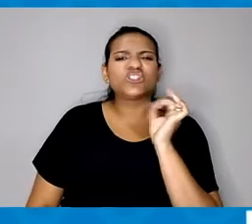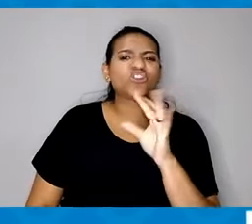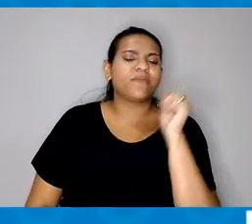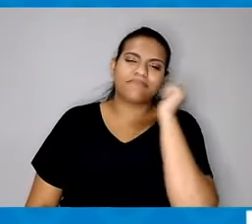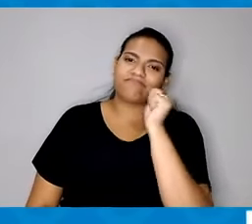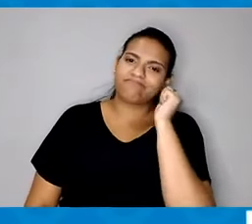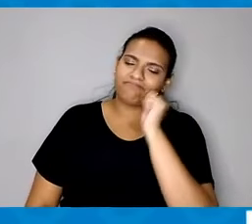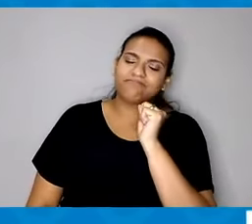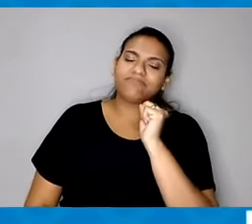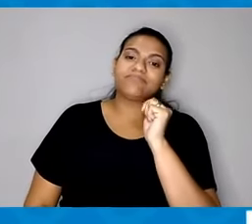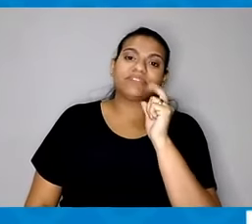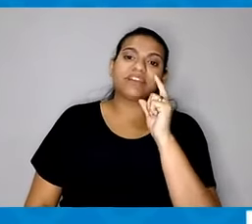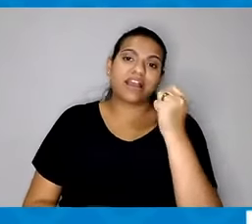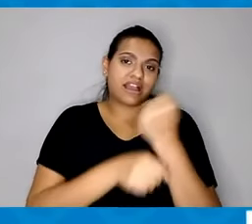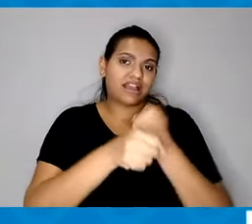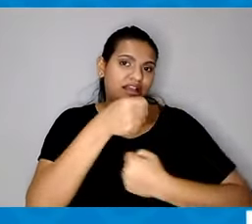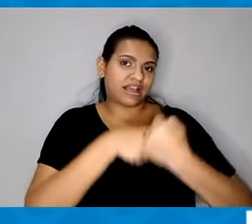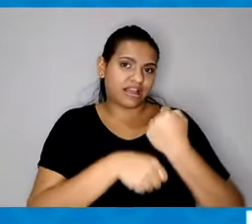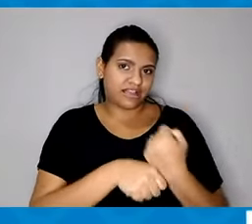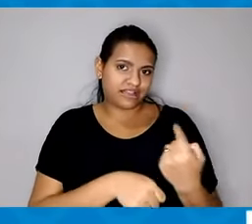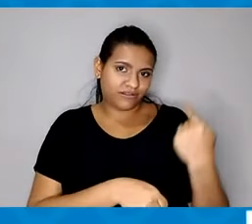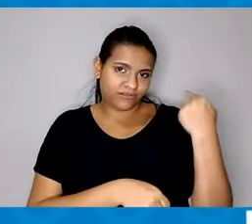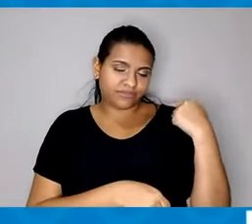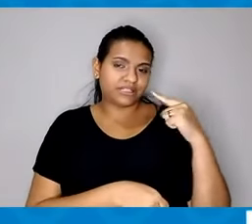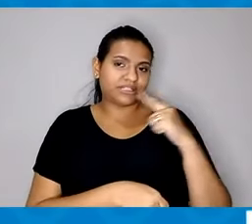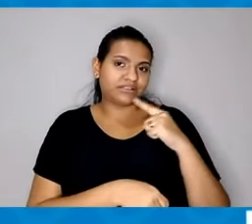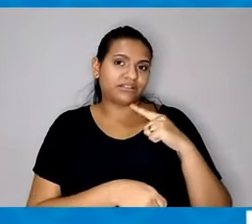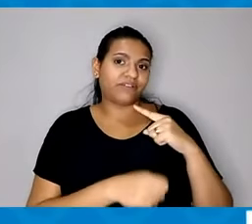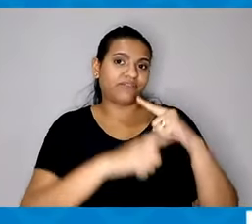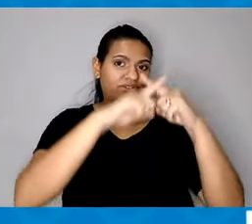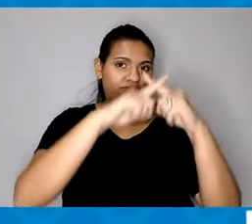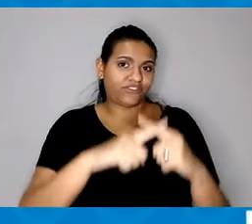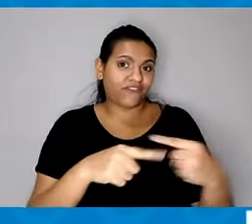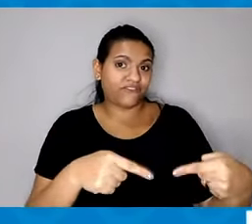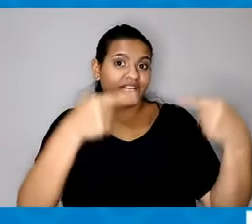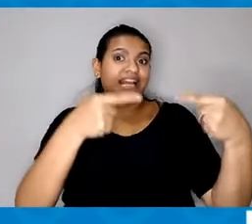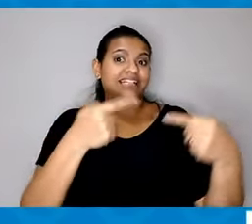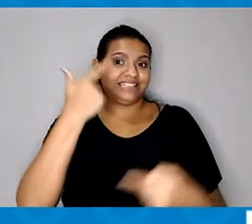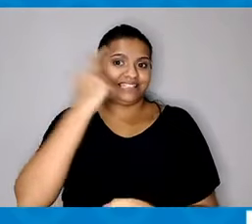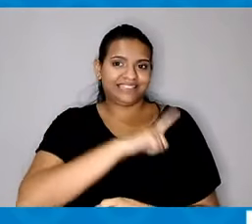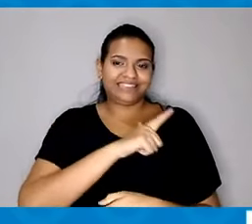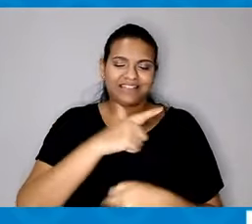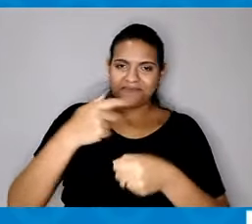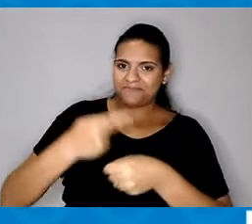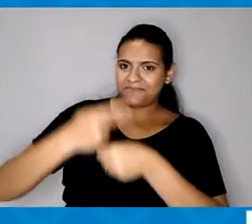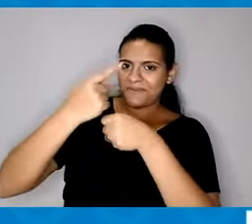edição do ano passado do Prêmio Respostas para Amanhã. Ela tem uma mensagem para nós, vamos assistir?